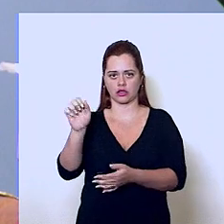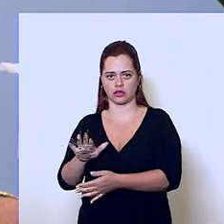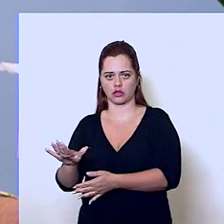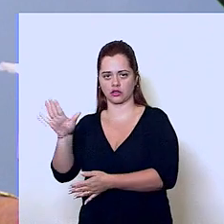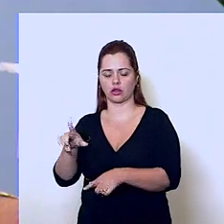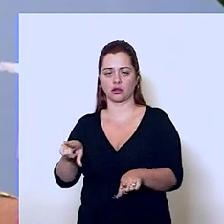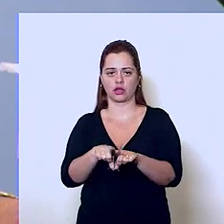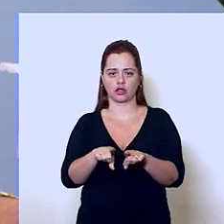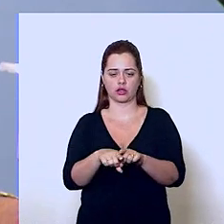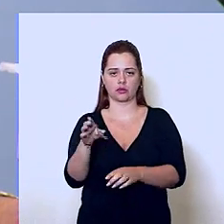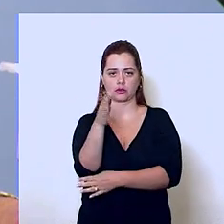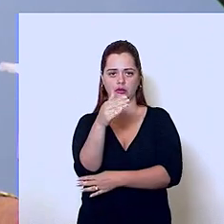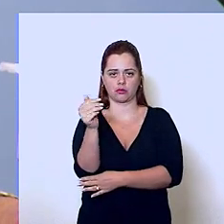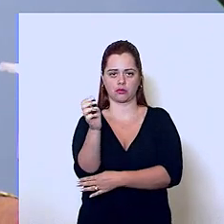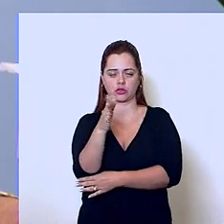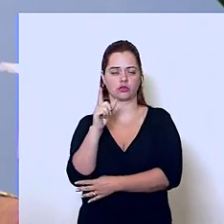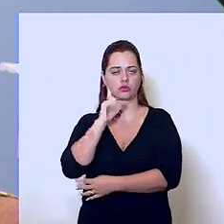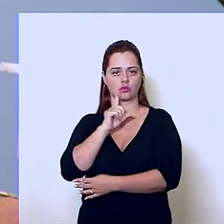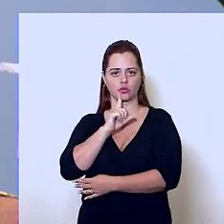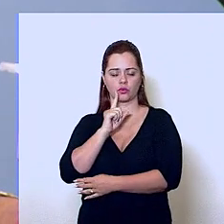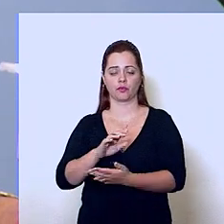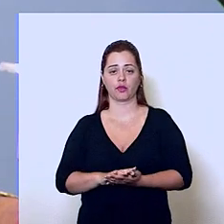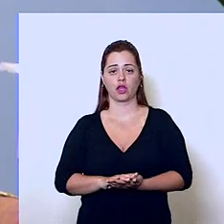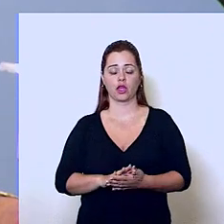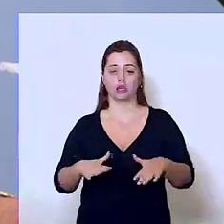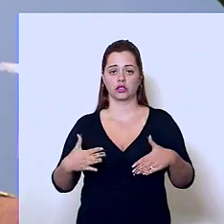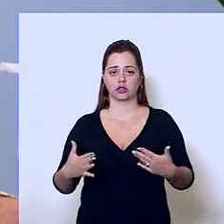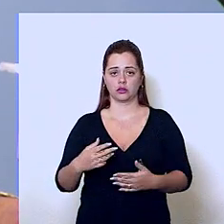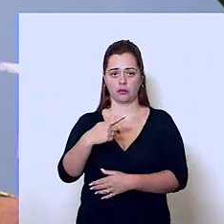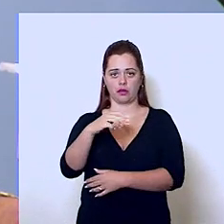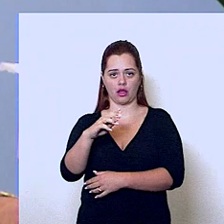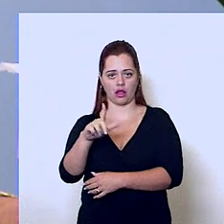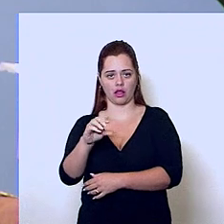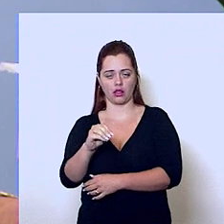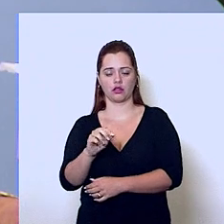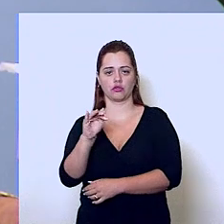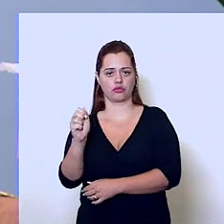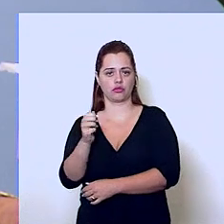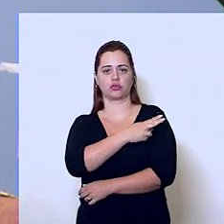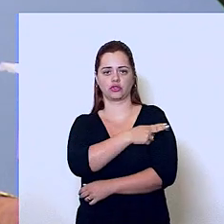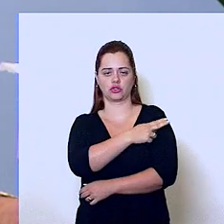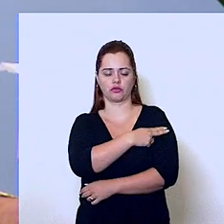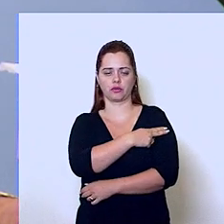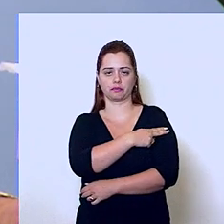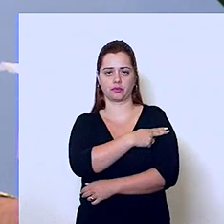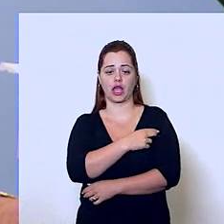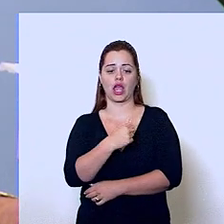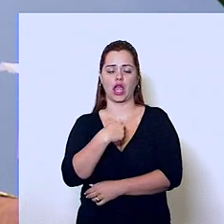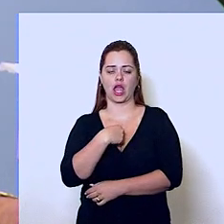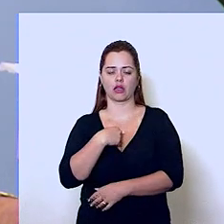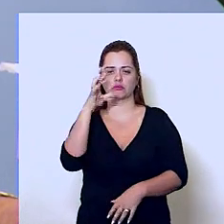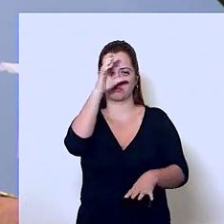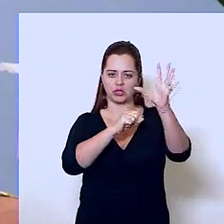Washington. Paulo Tarso foi o meu chefe, o chefe que eu tive e com quem aprendi tudo o que faço